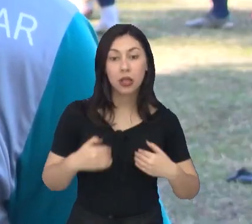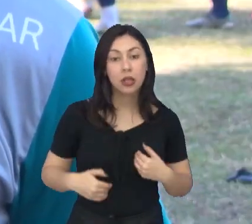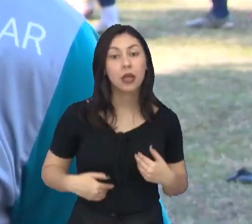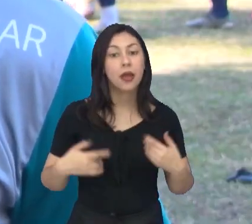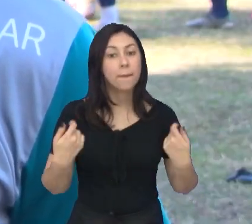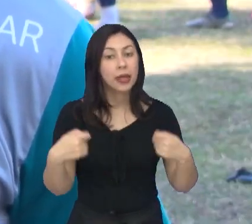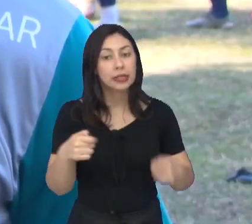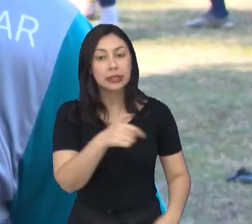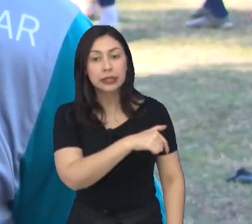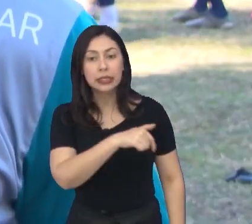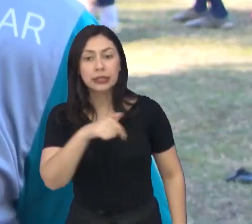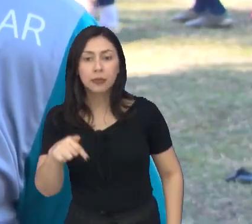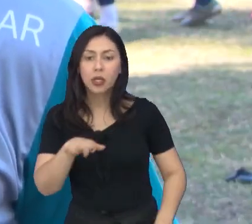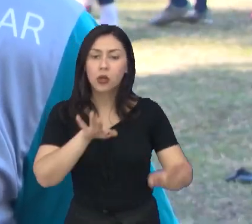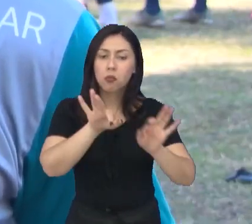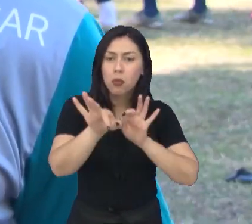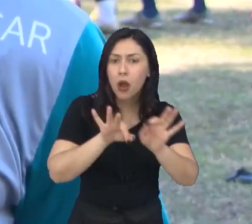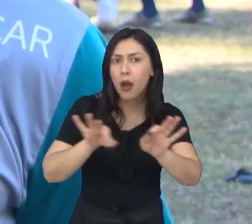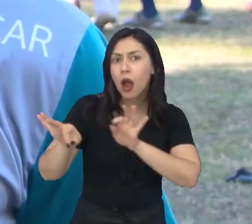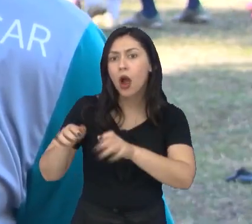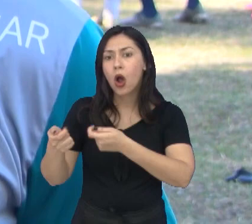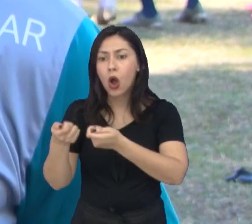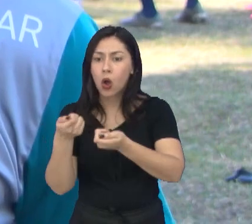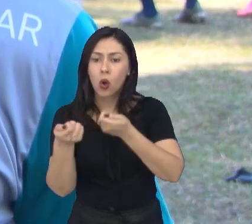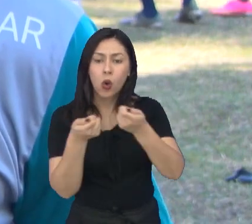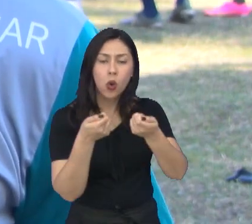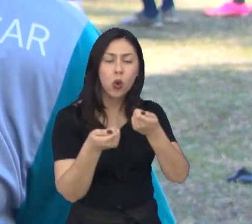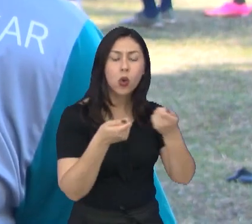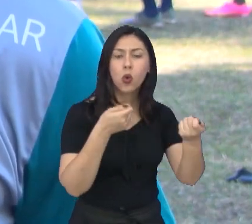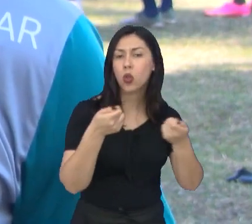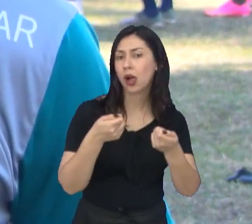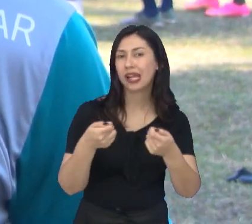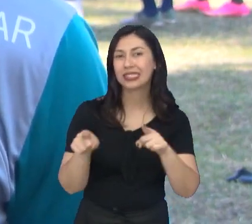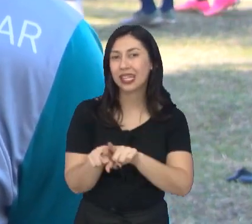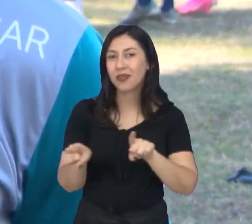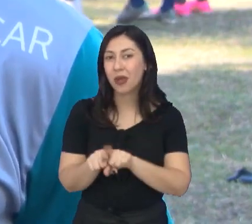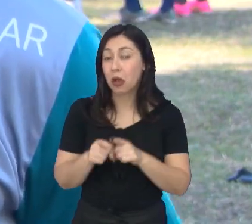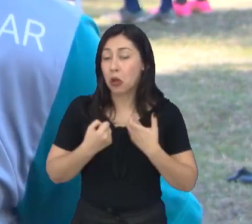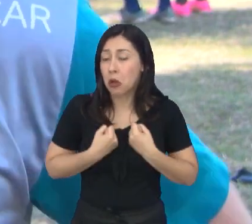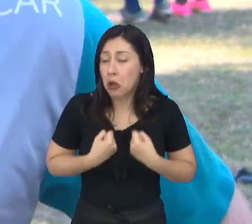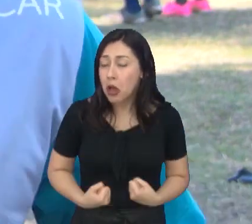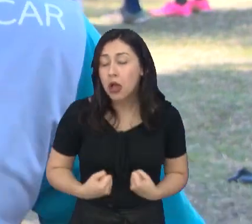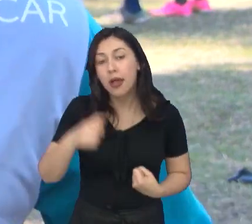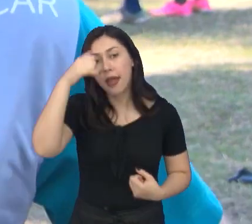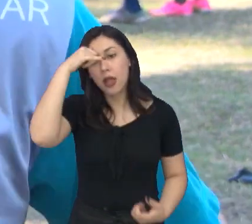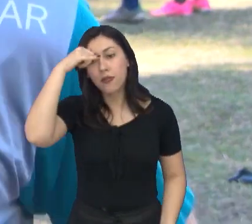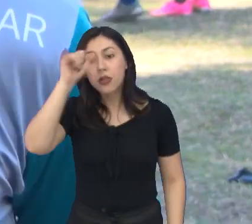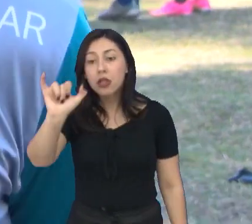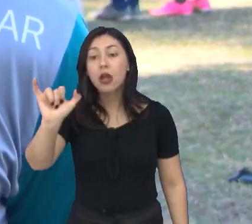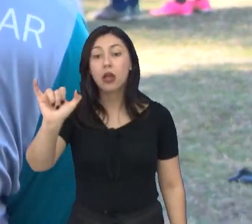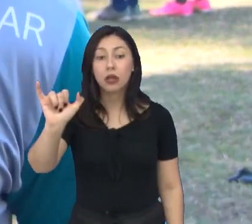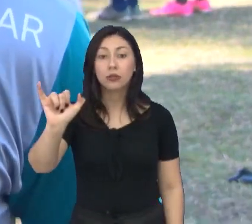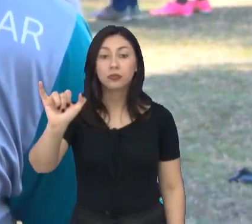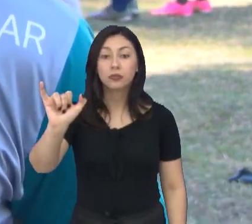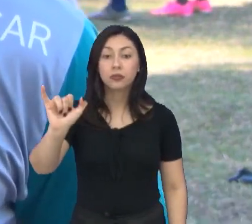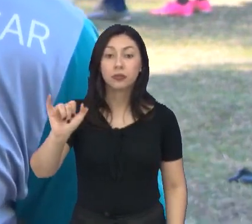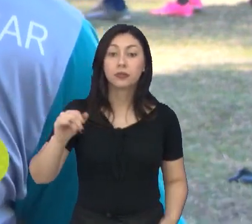semana, controlar bem a carga de treino, evitar, né, excesso para não ter fadiga, não carregar fadiga para